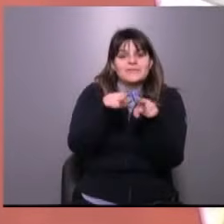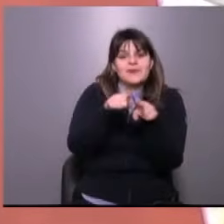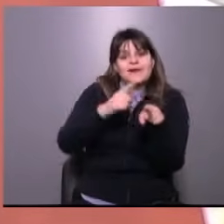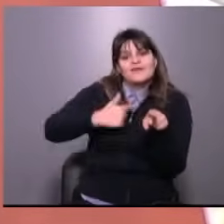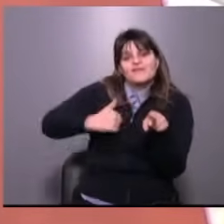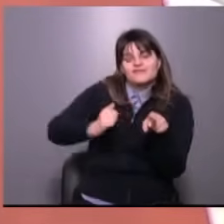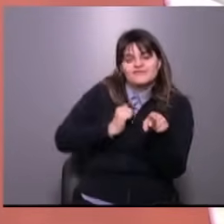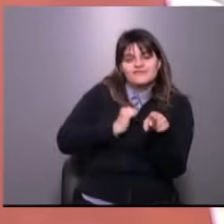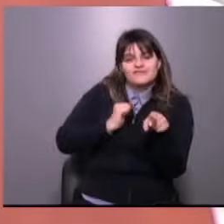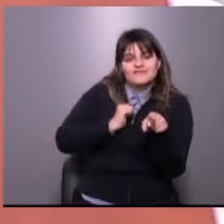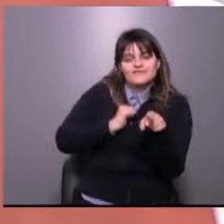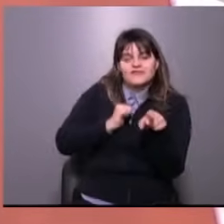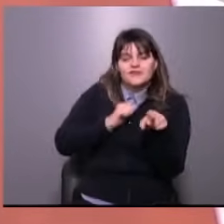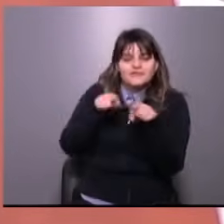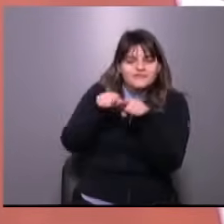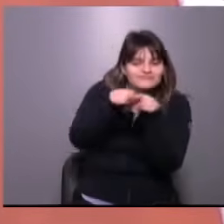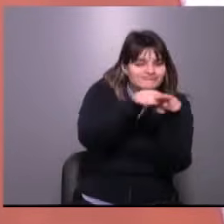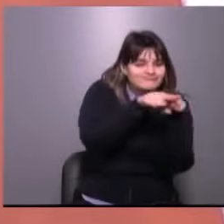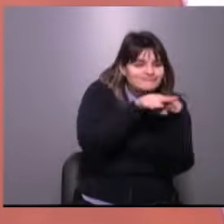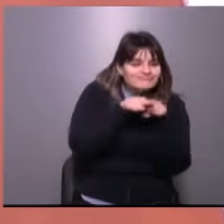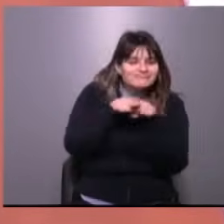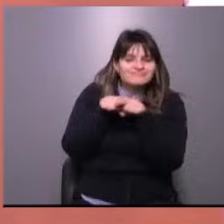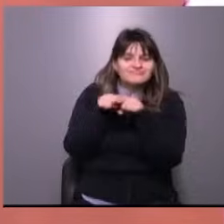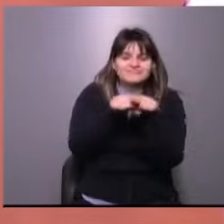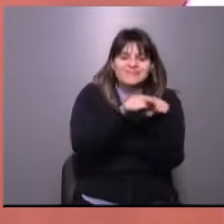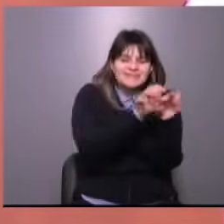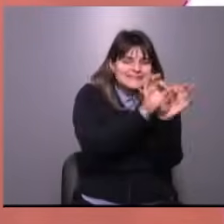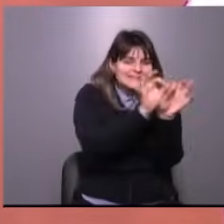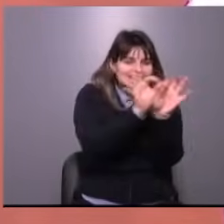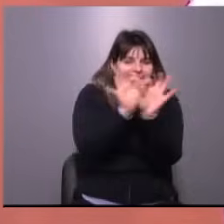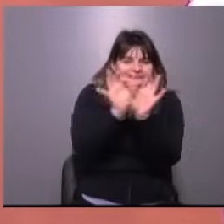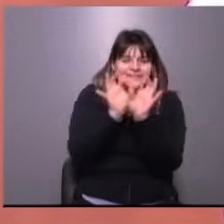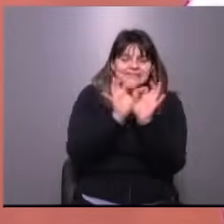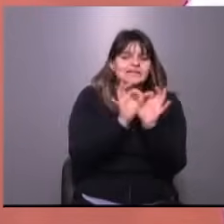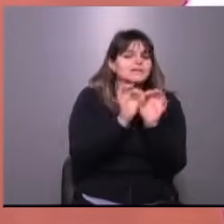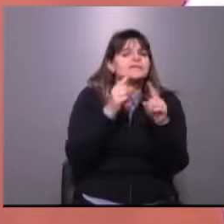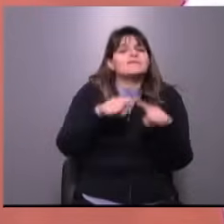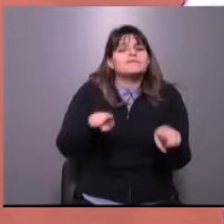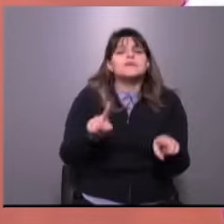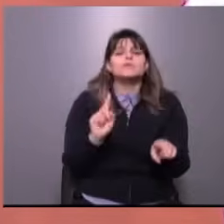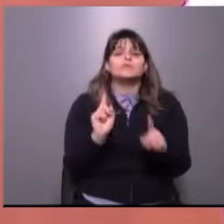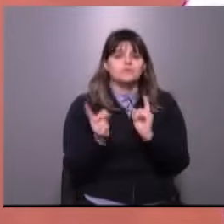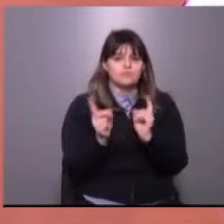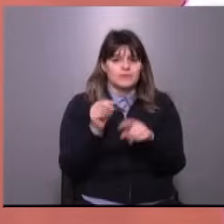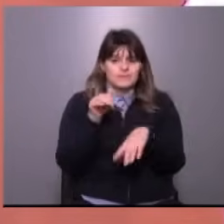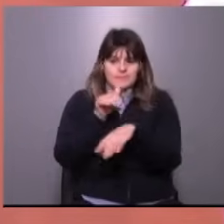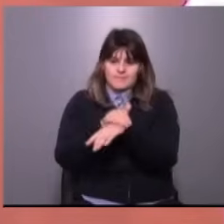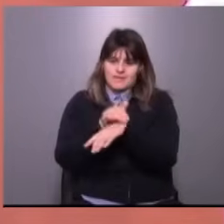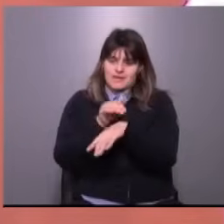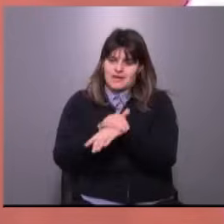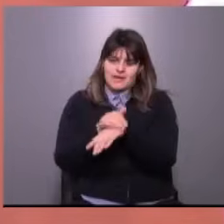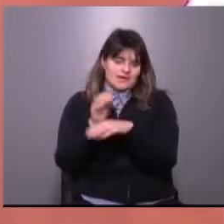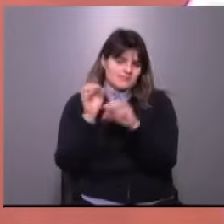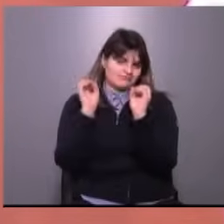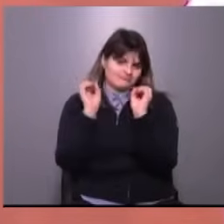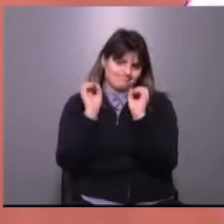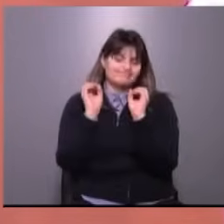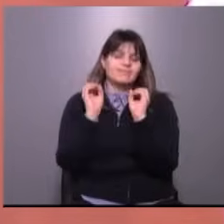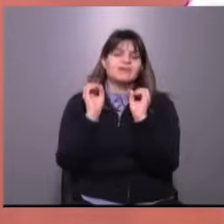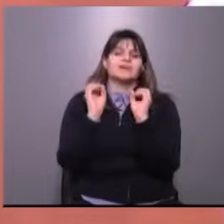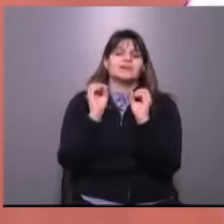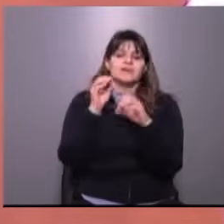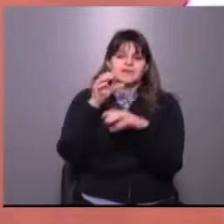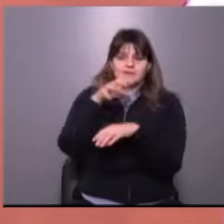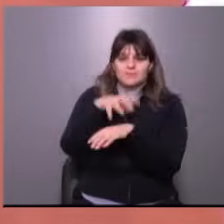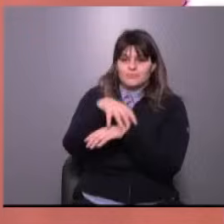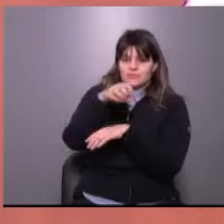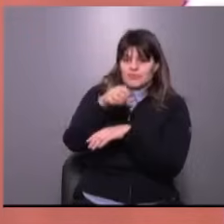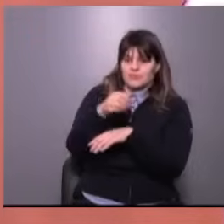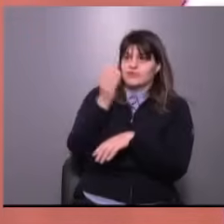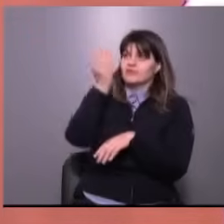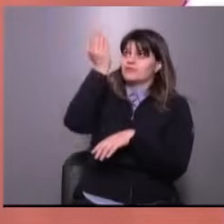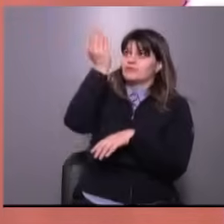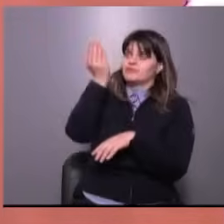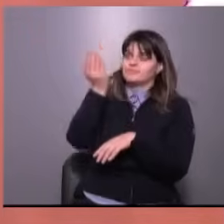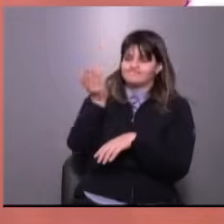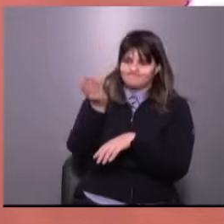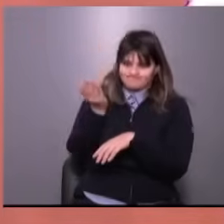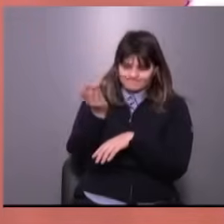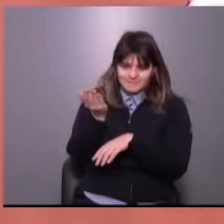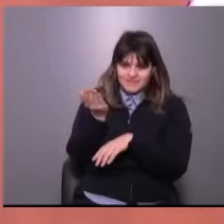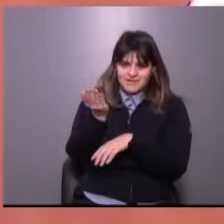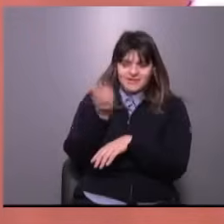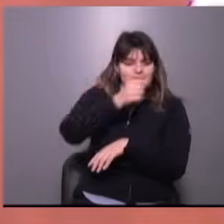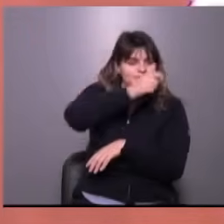e nosso Irmão, em tudo semelhante a nós, exceto no pecado. Por